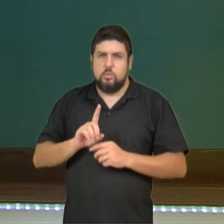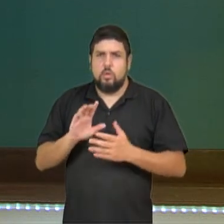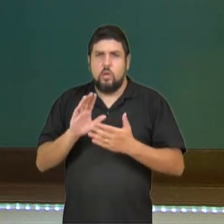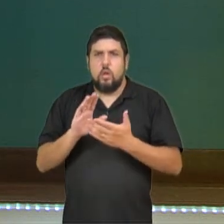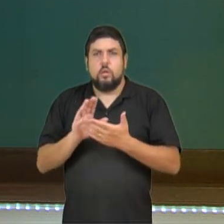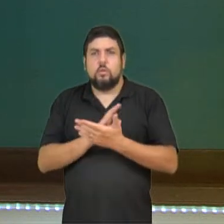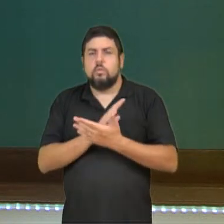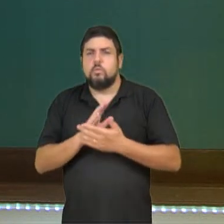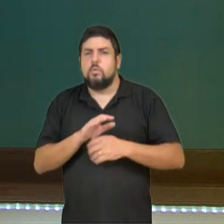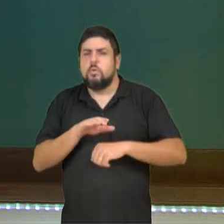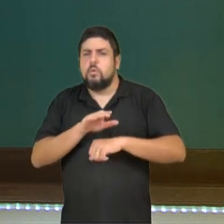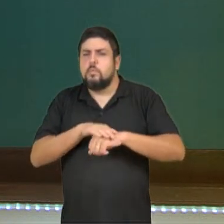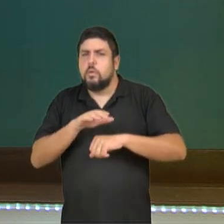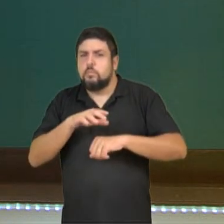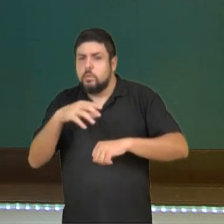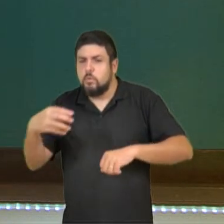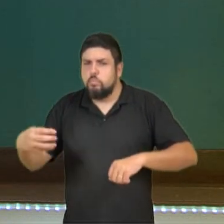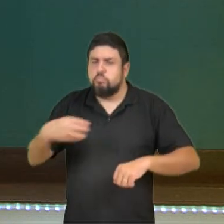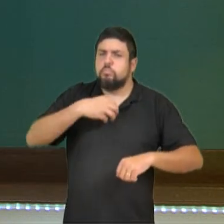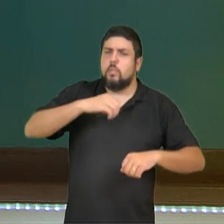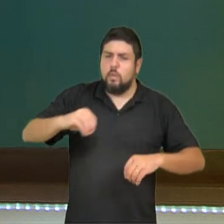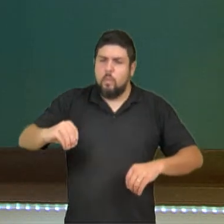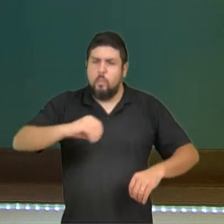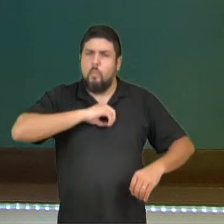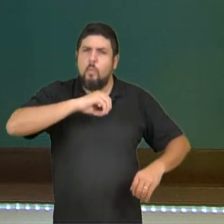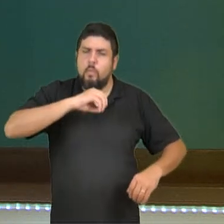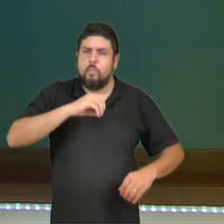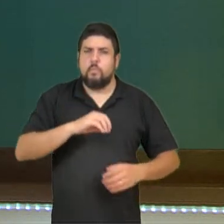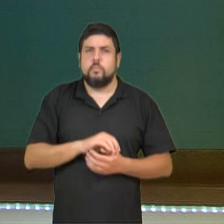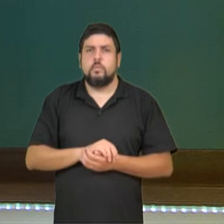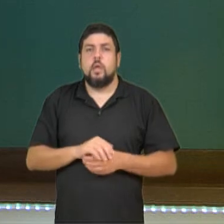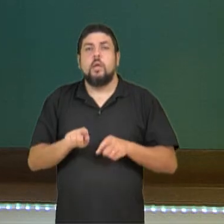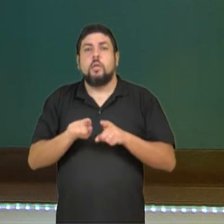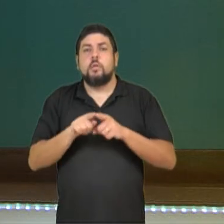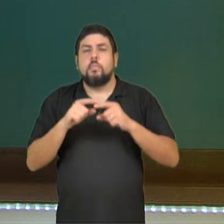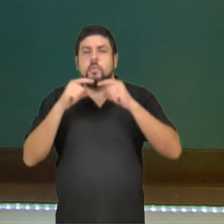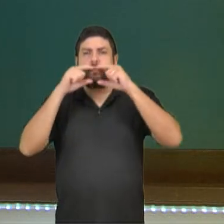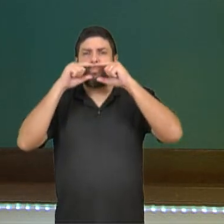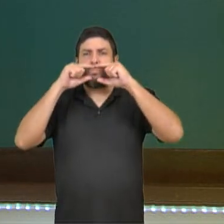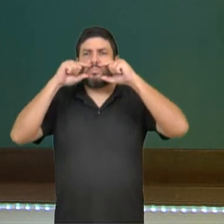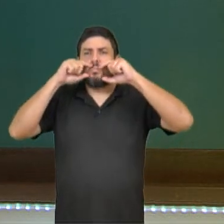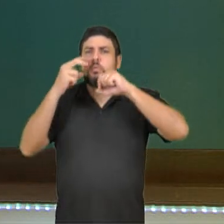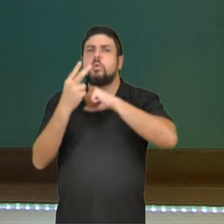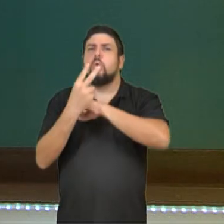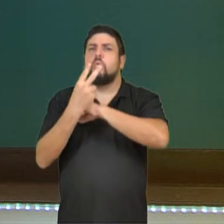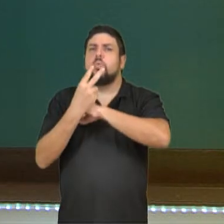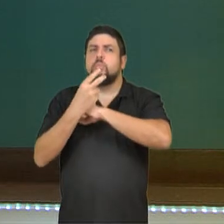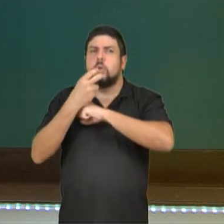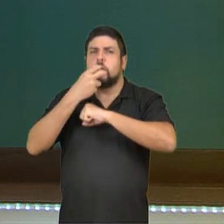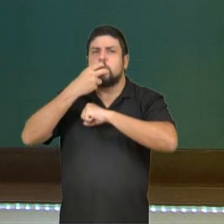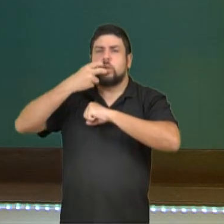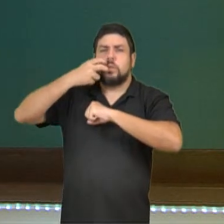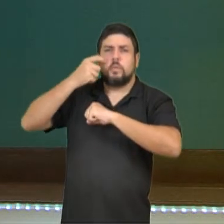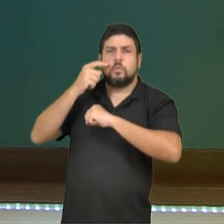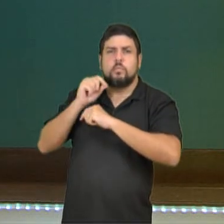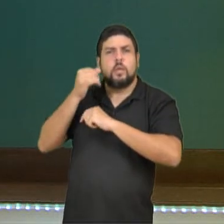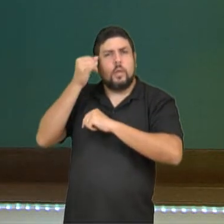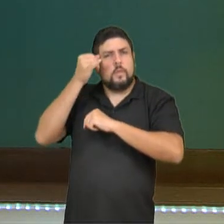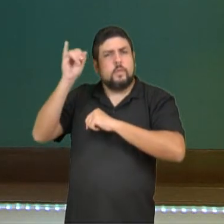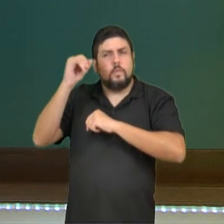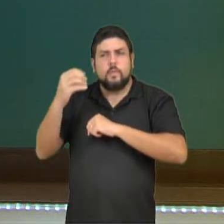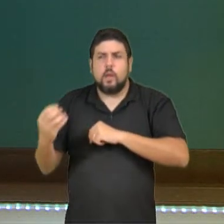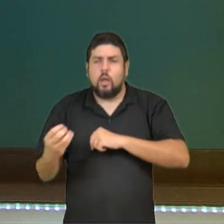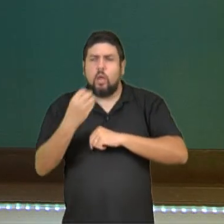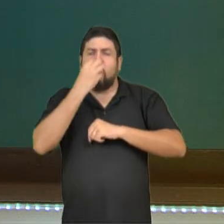atletas que são mais propícias de levar a bolada. E protetor bucal também muitas vezes eles utilizam, por conta para evitar